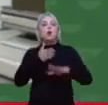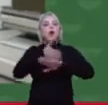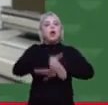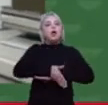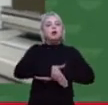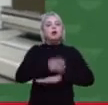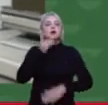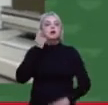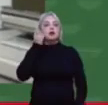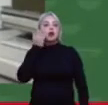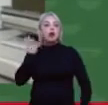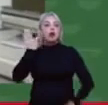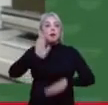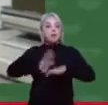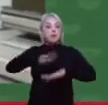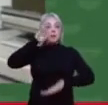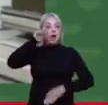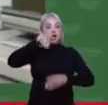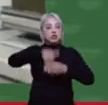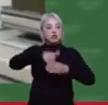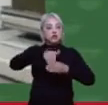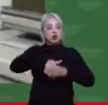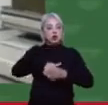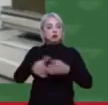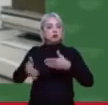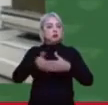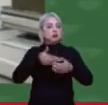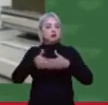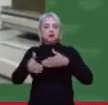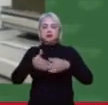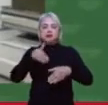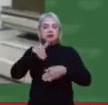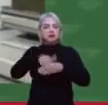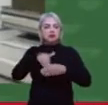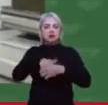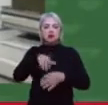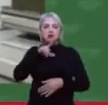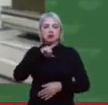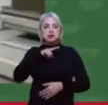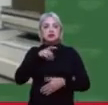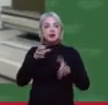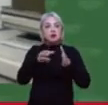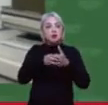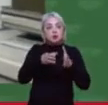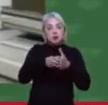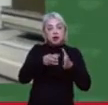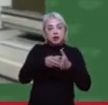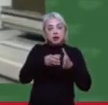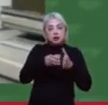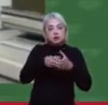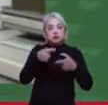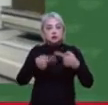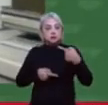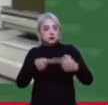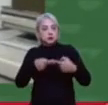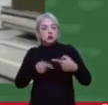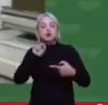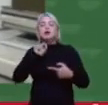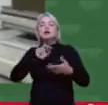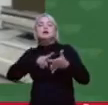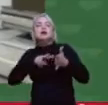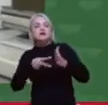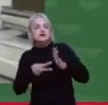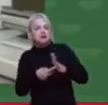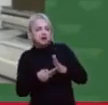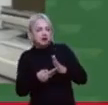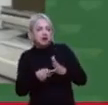os deputados mais votados, independente da votação que tiver o partido político. Que isso quer dizer?